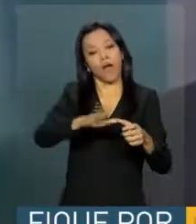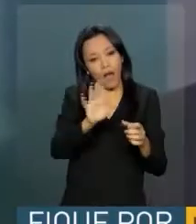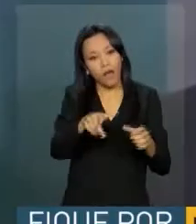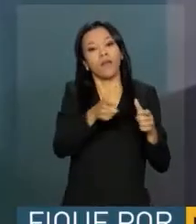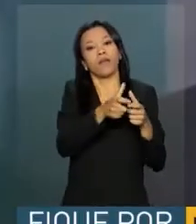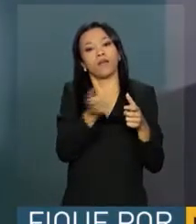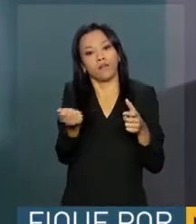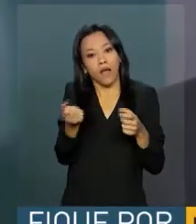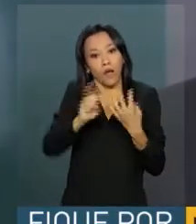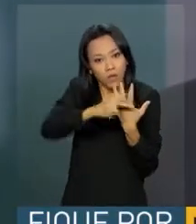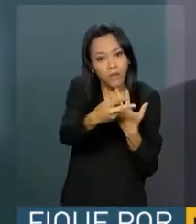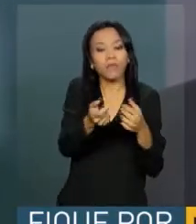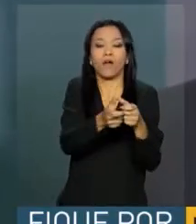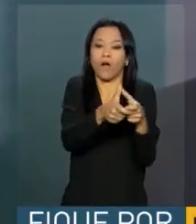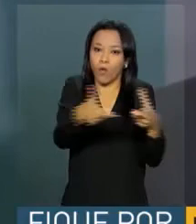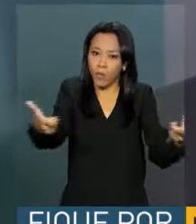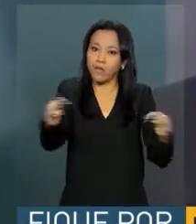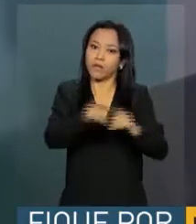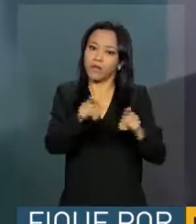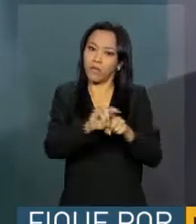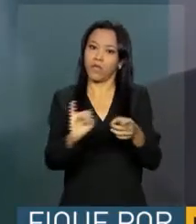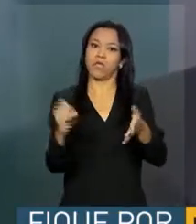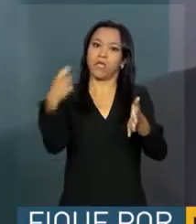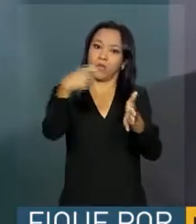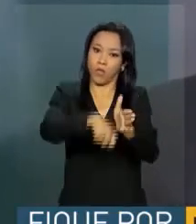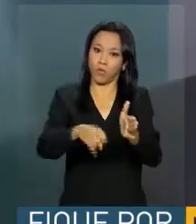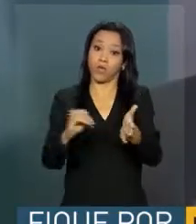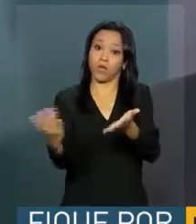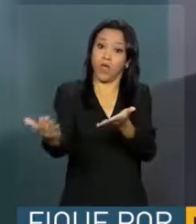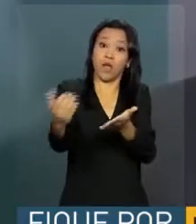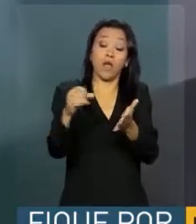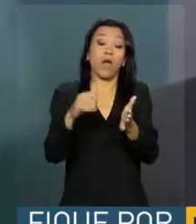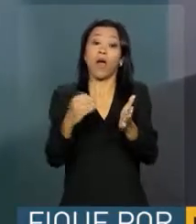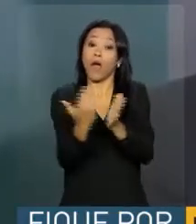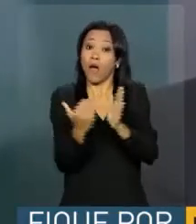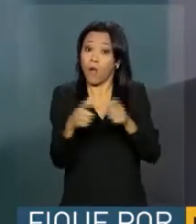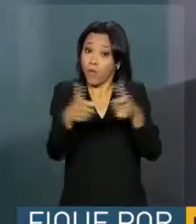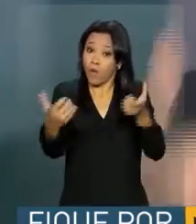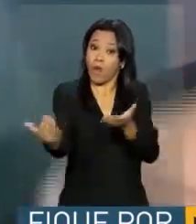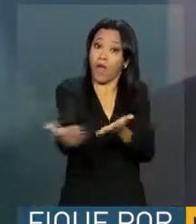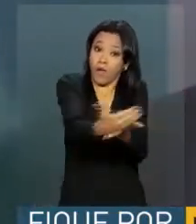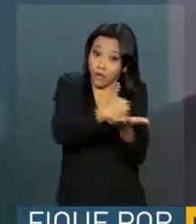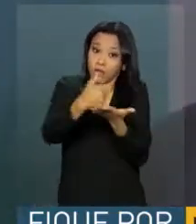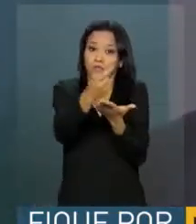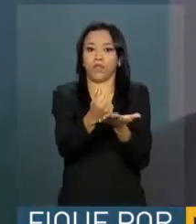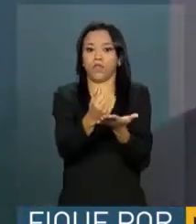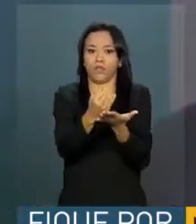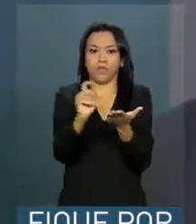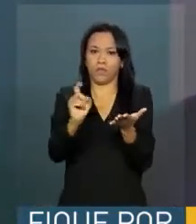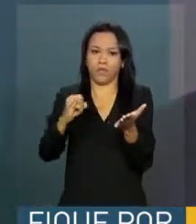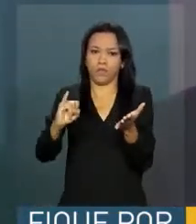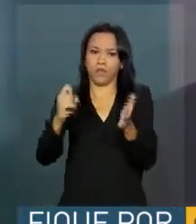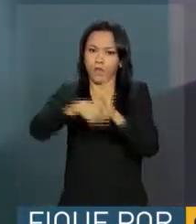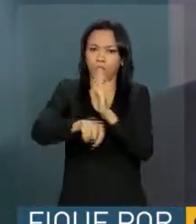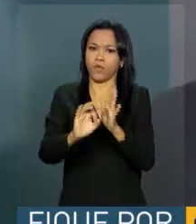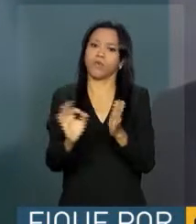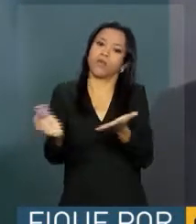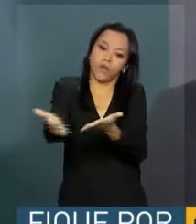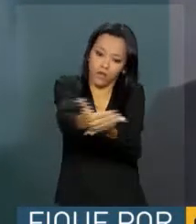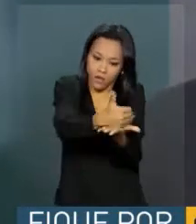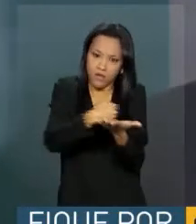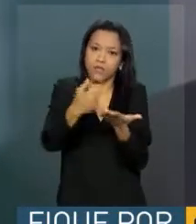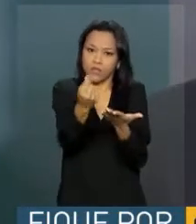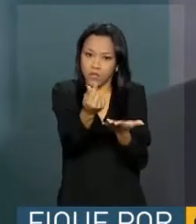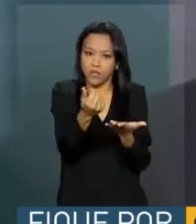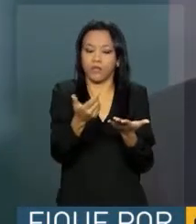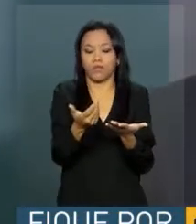No momento em que, em resumo, a economia vai crescendo, as empresas têm mais venda, etc., mais lucro, também aumenta o que pagam